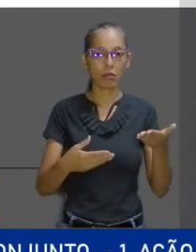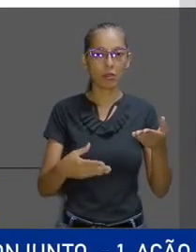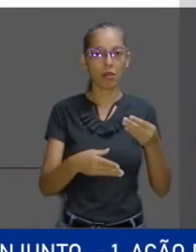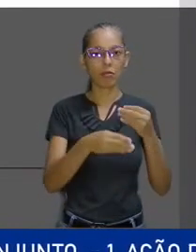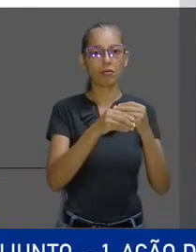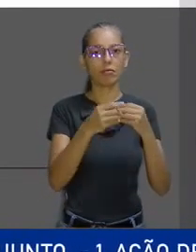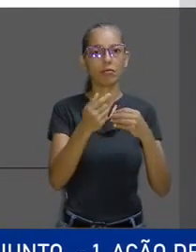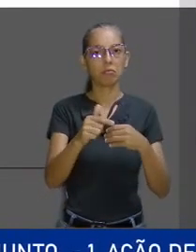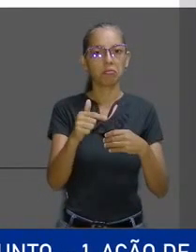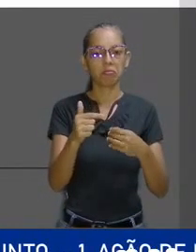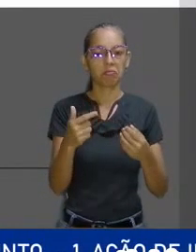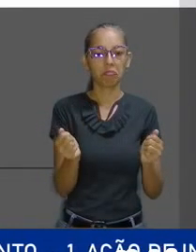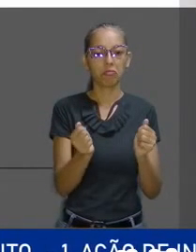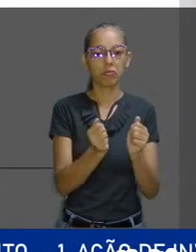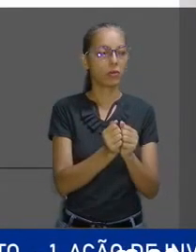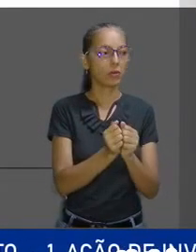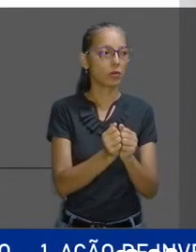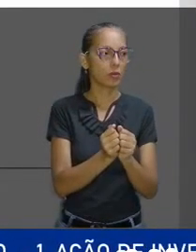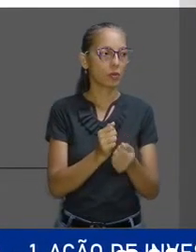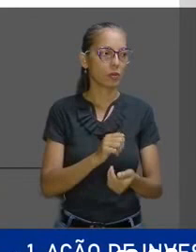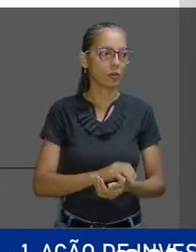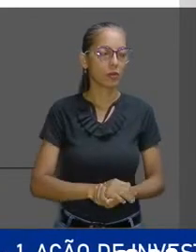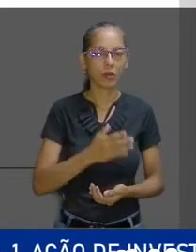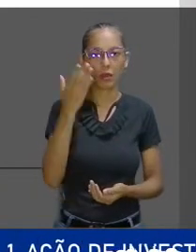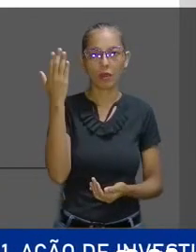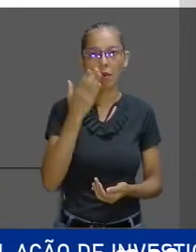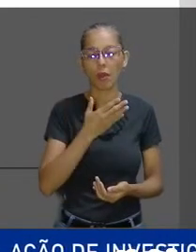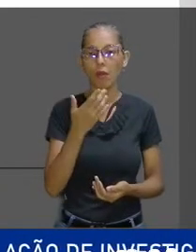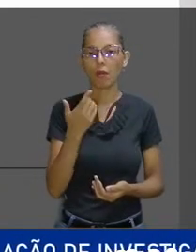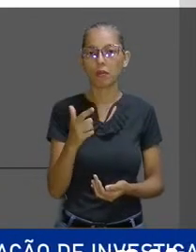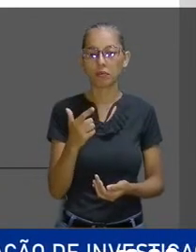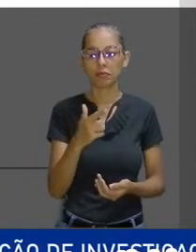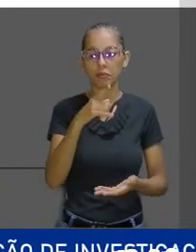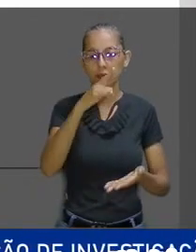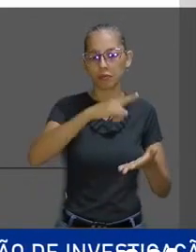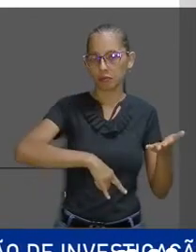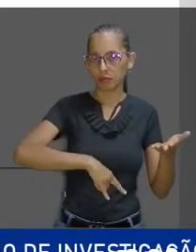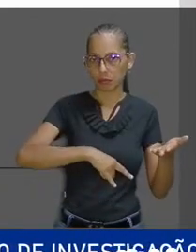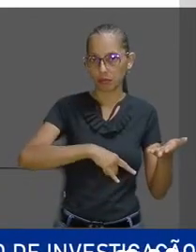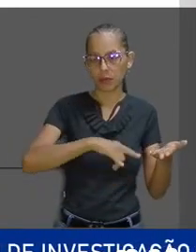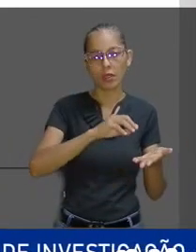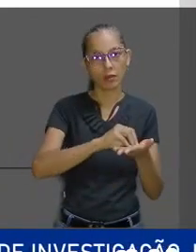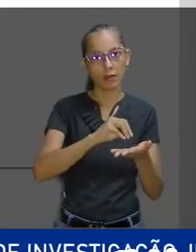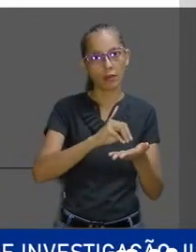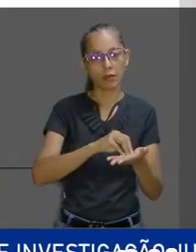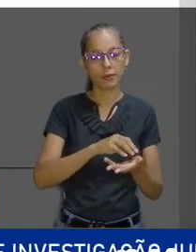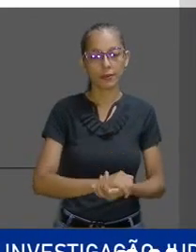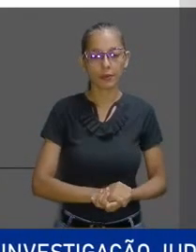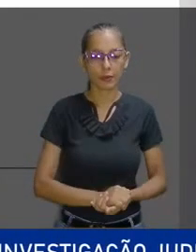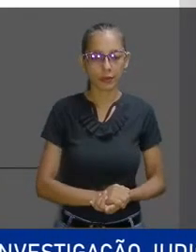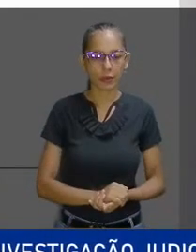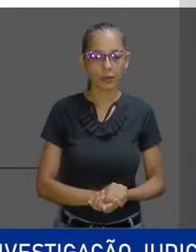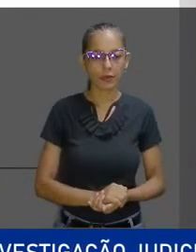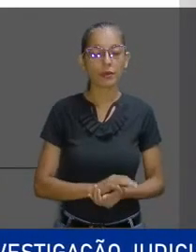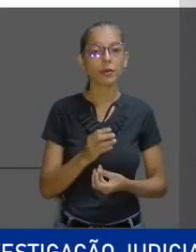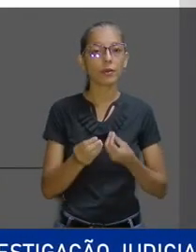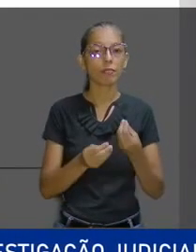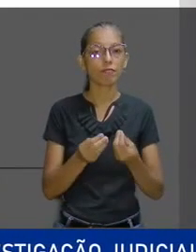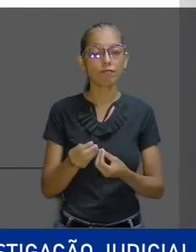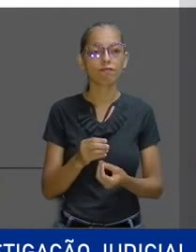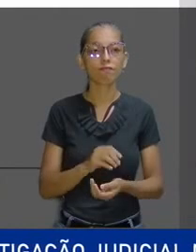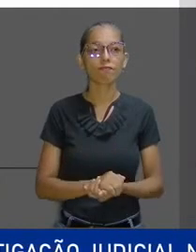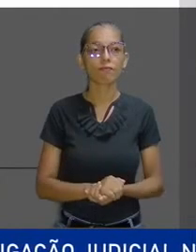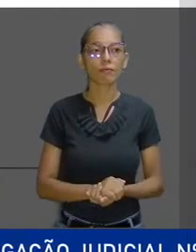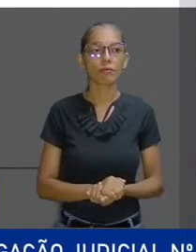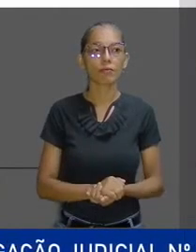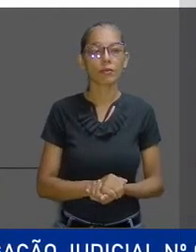que estava apenas apoiando a Abrace na distribuição das cestas básicas em Oiapoque, mas que essa atividade não tinha